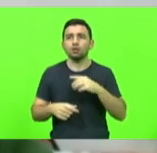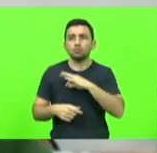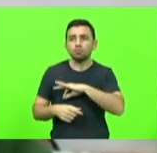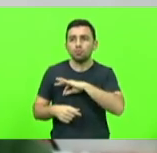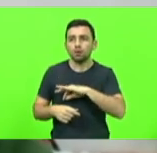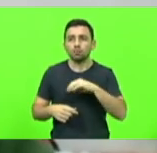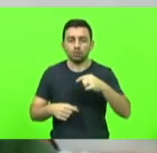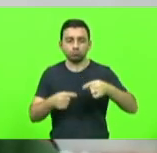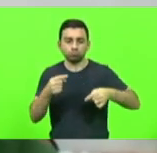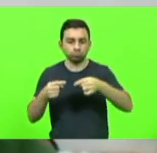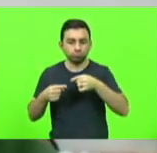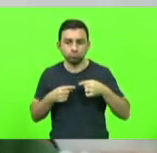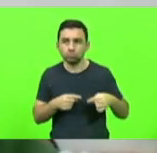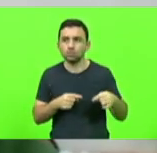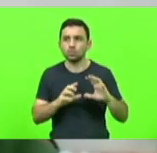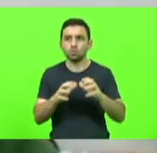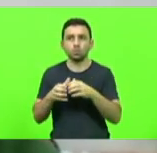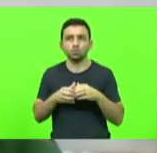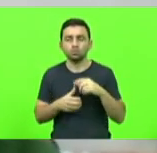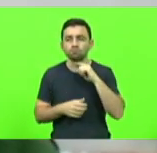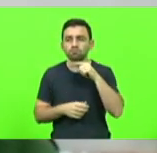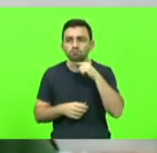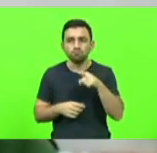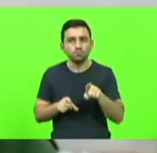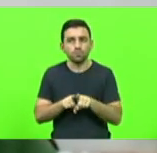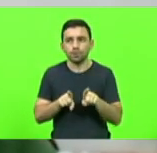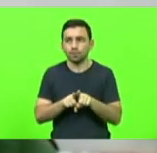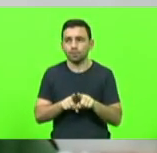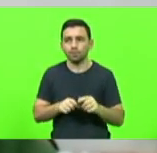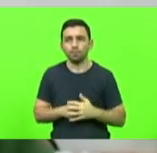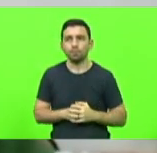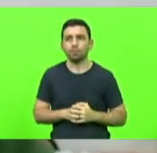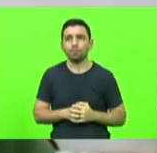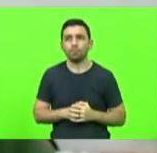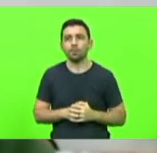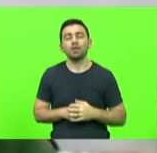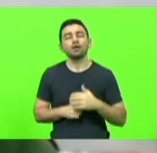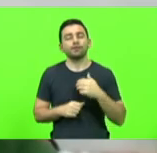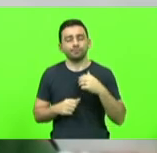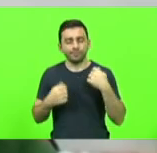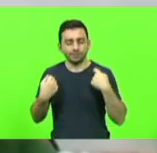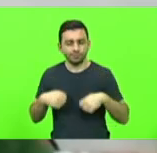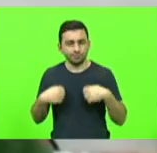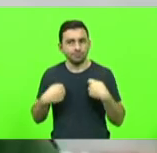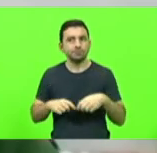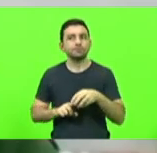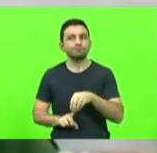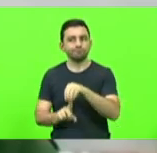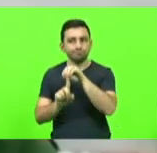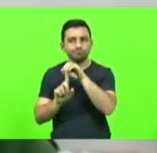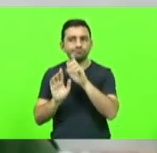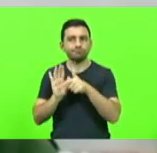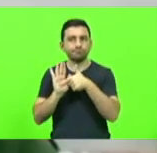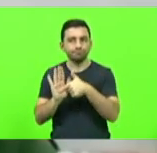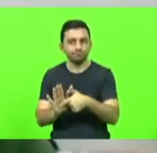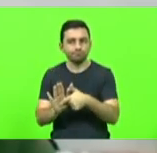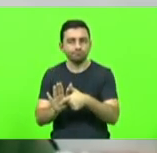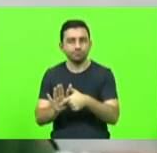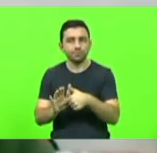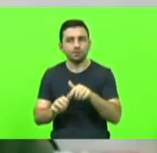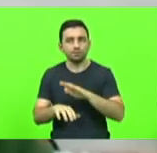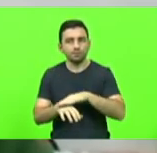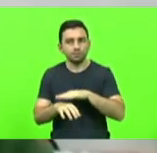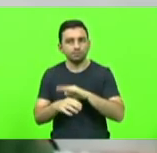a equipe. E nesse aspecto, acho que vale ressaltar que a forma de